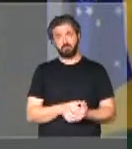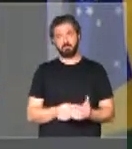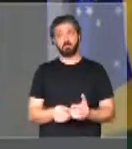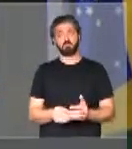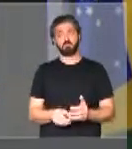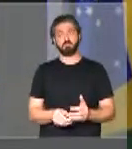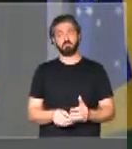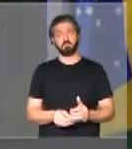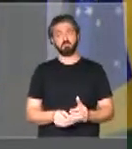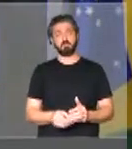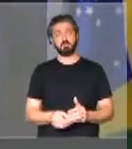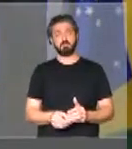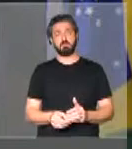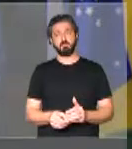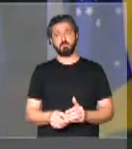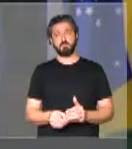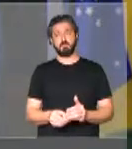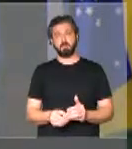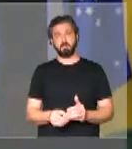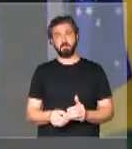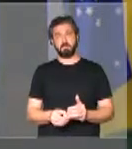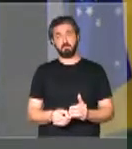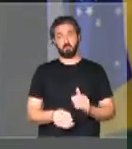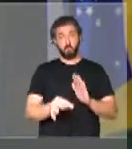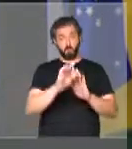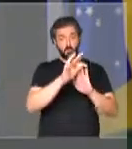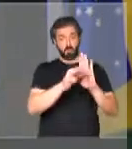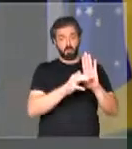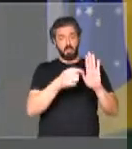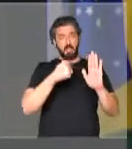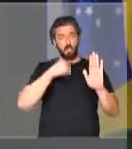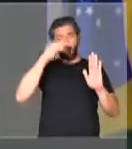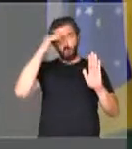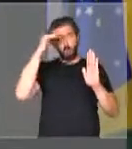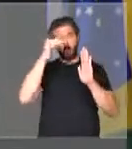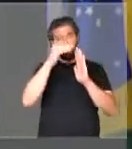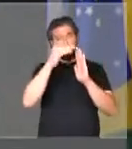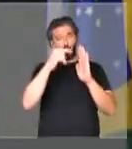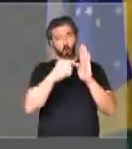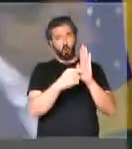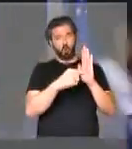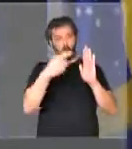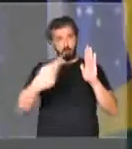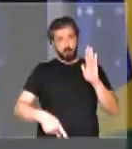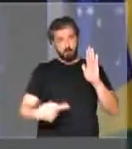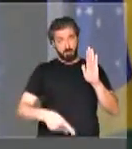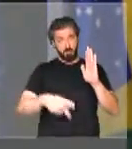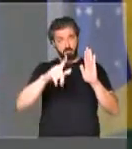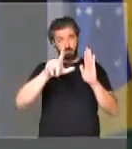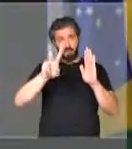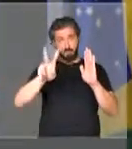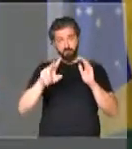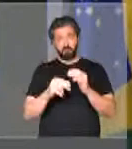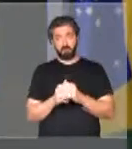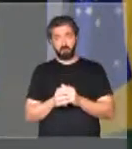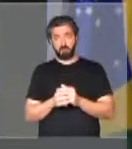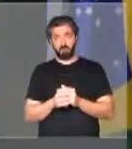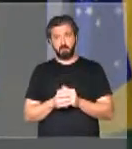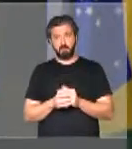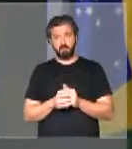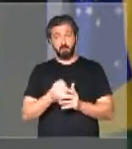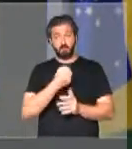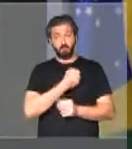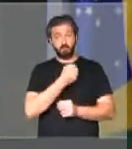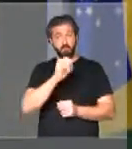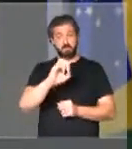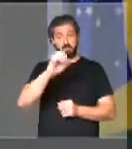Quanto ao texto que nós concordamos, que é esse texto de conversão